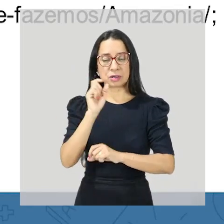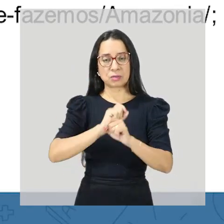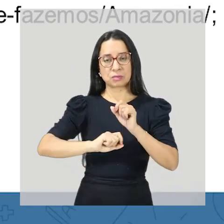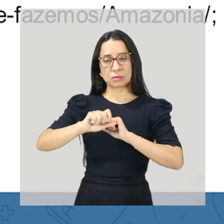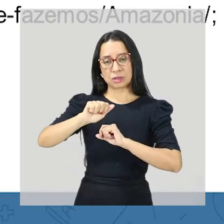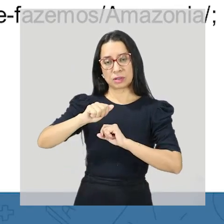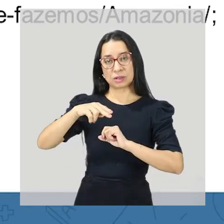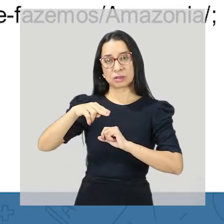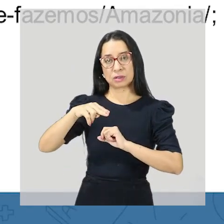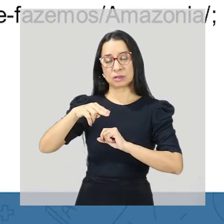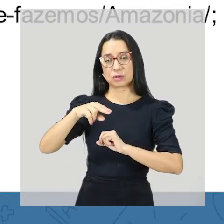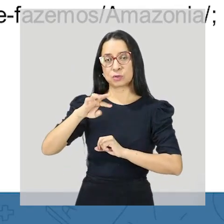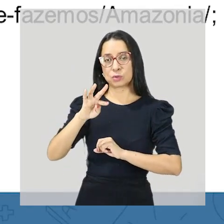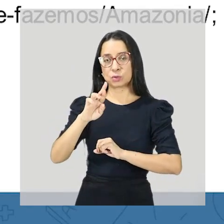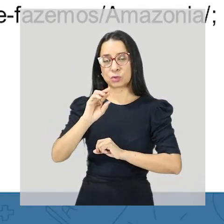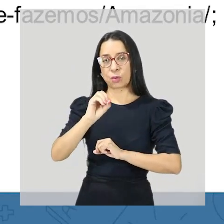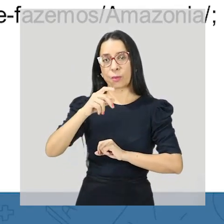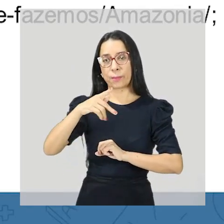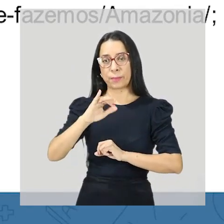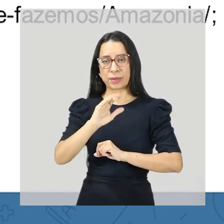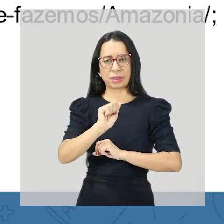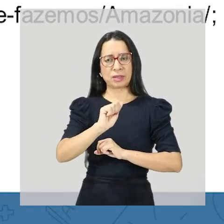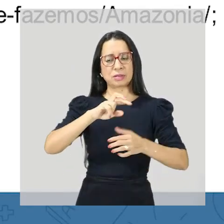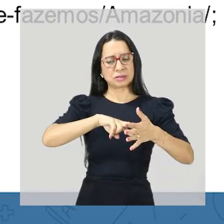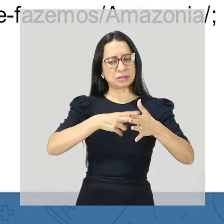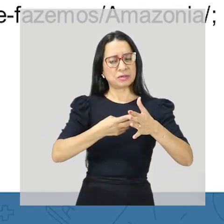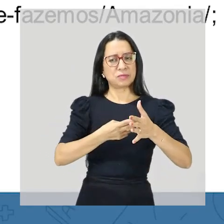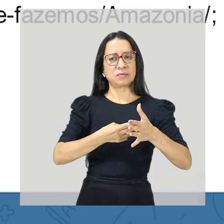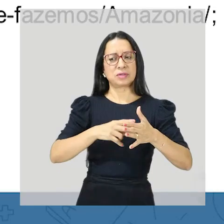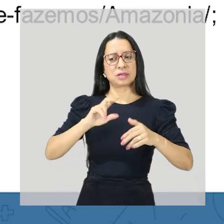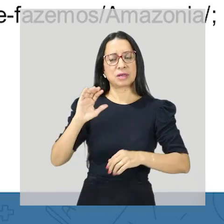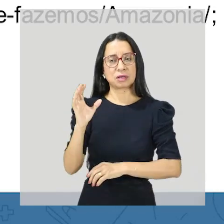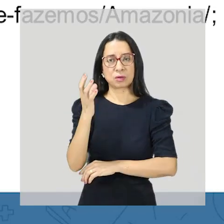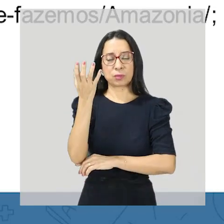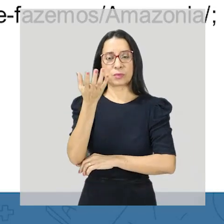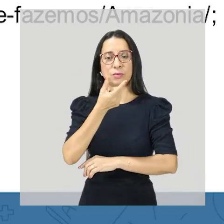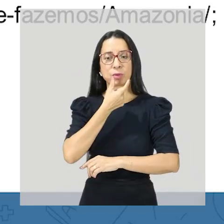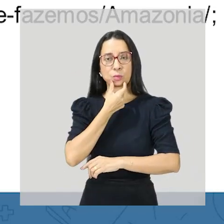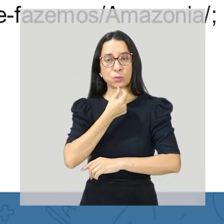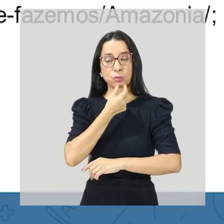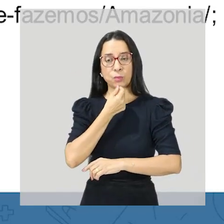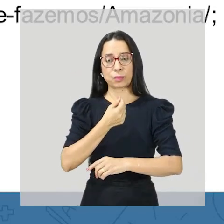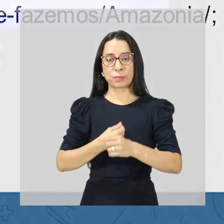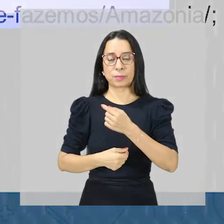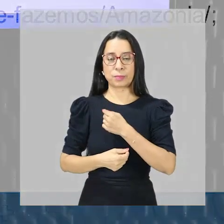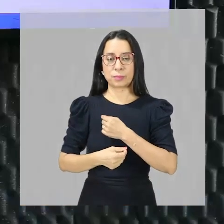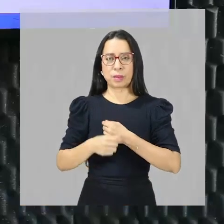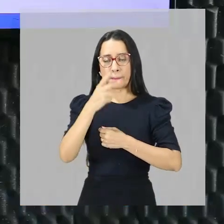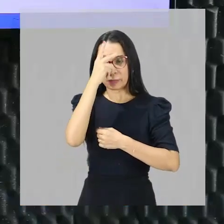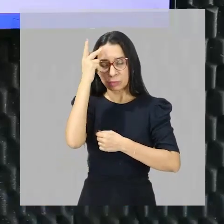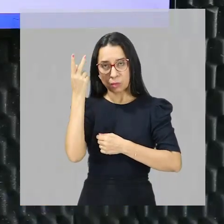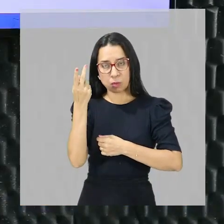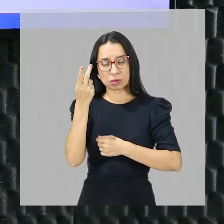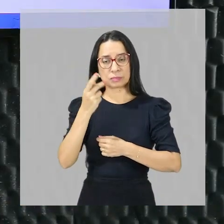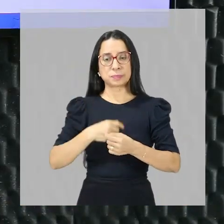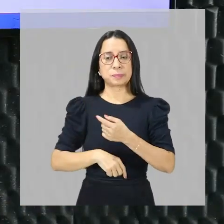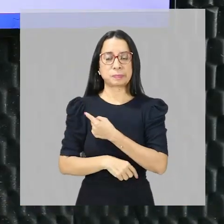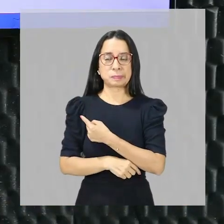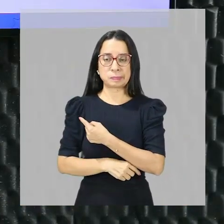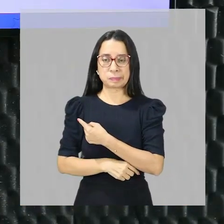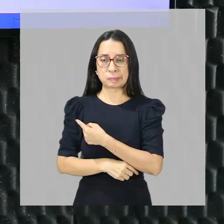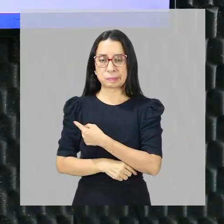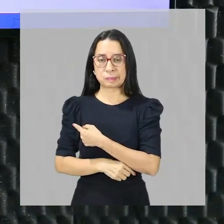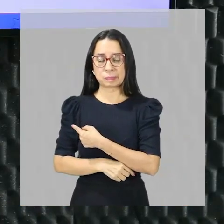Onde tu encontrar? Ação antrópica é ação do homem, tá certo? Que é o que aqui do indivíduo da sociedade, tá? Que ele está falando. Então ele